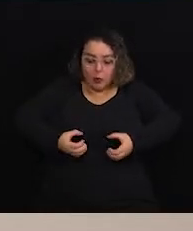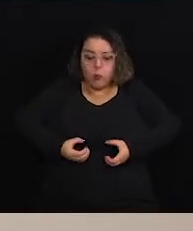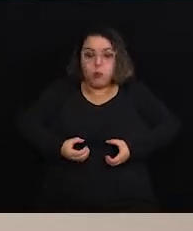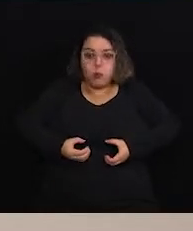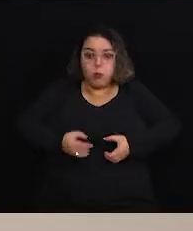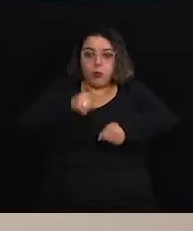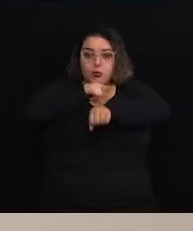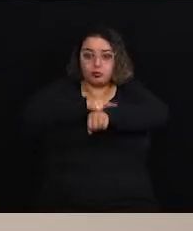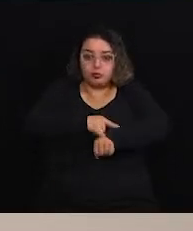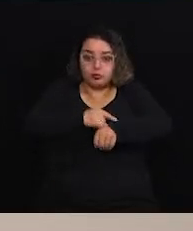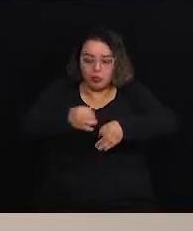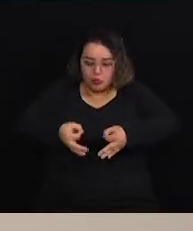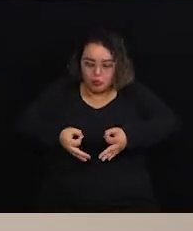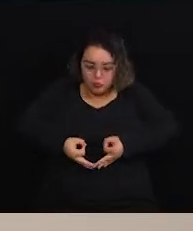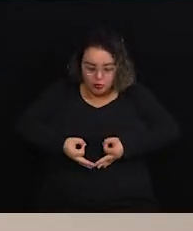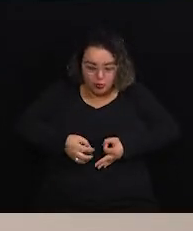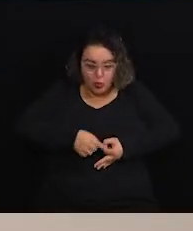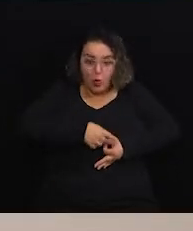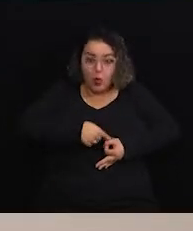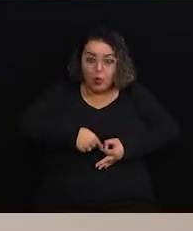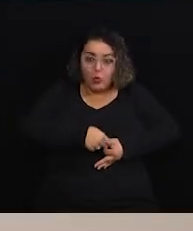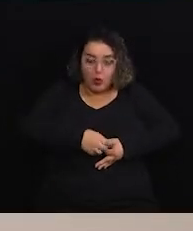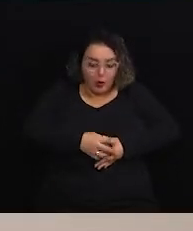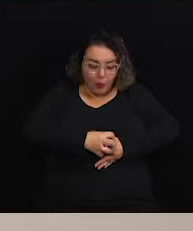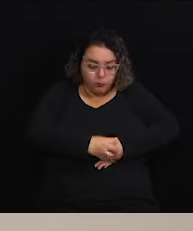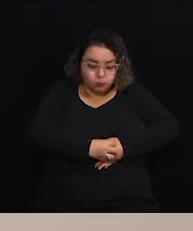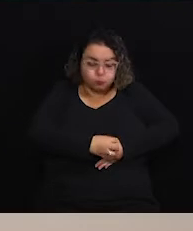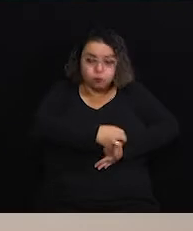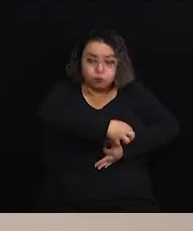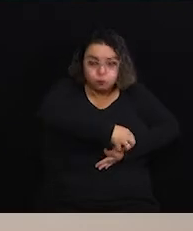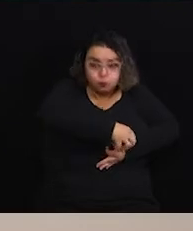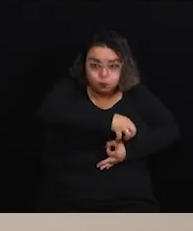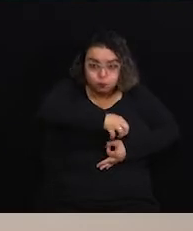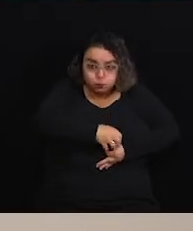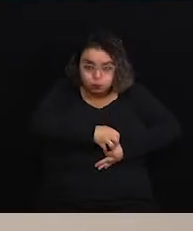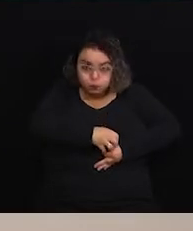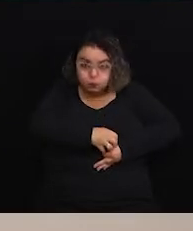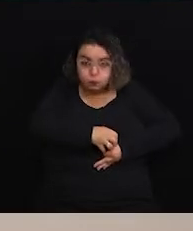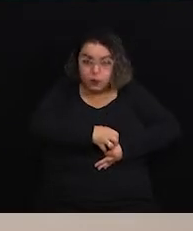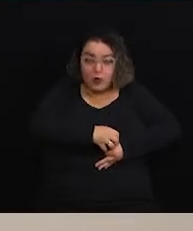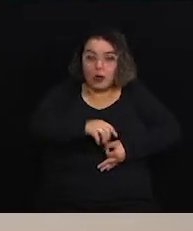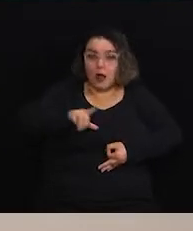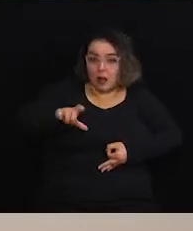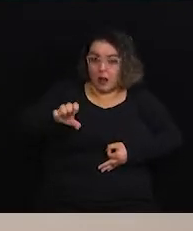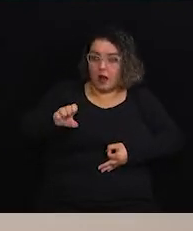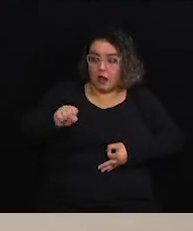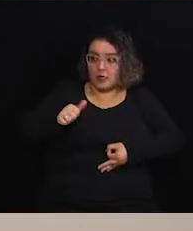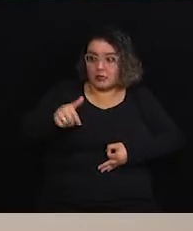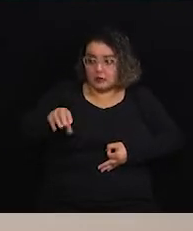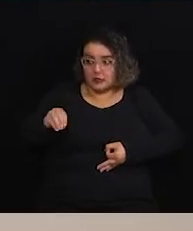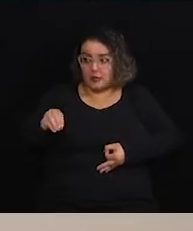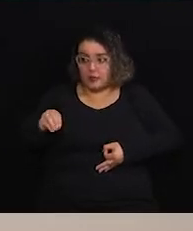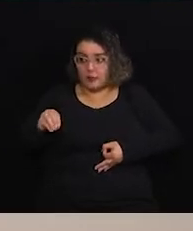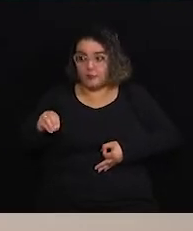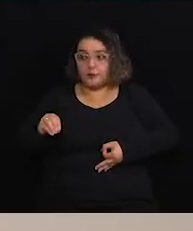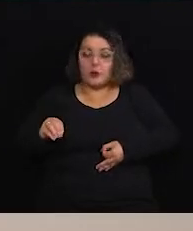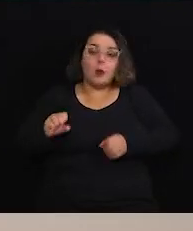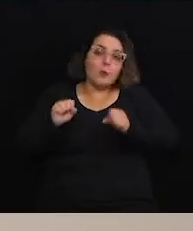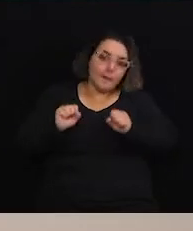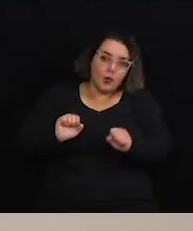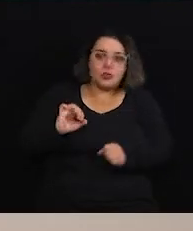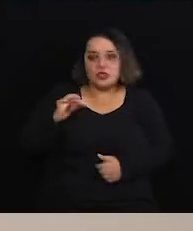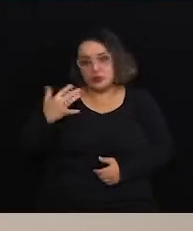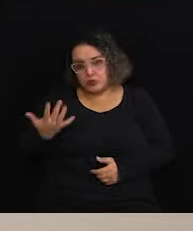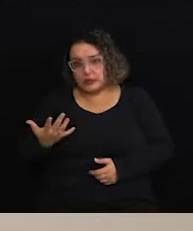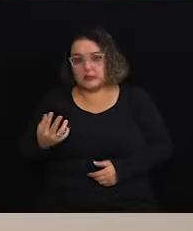os ovários com cistos muito grandes, né, de endometriose que podem levar à infertilidade, à dor. Então,